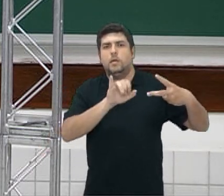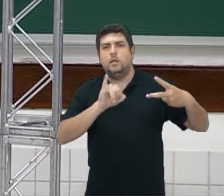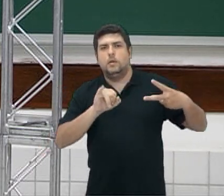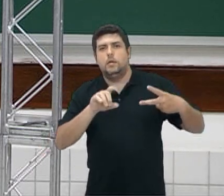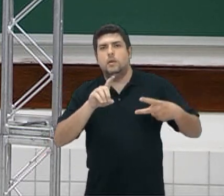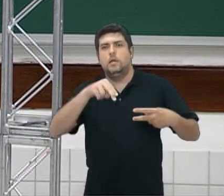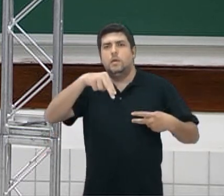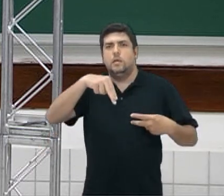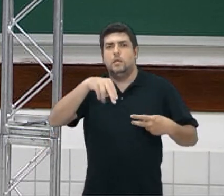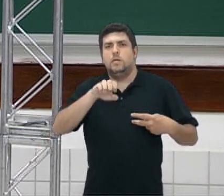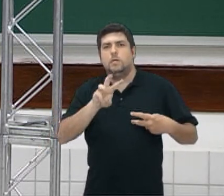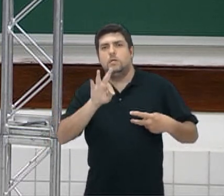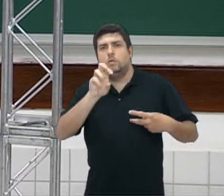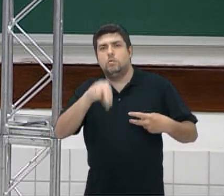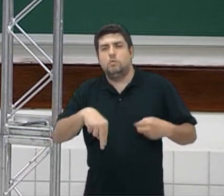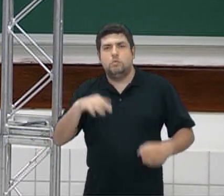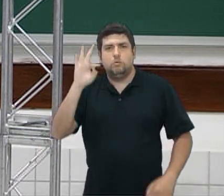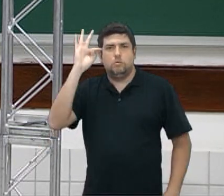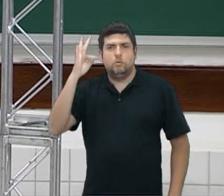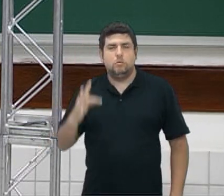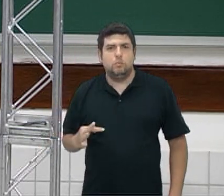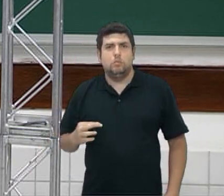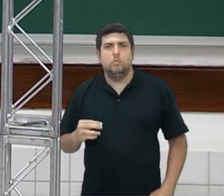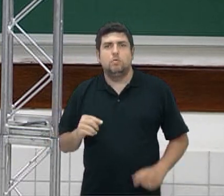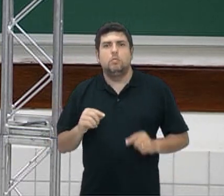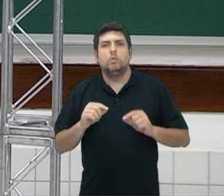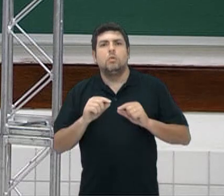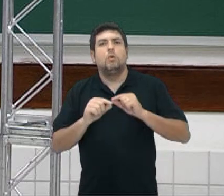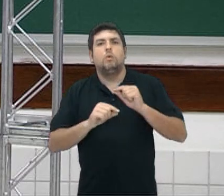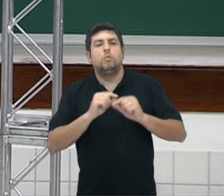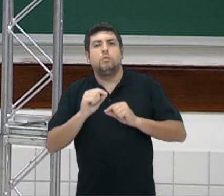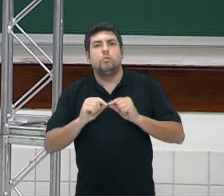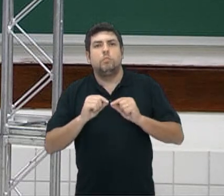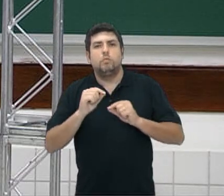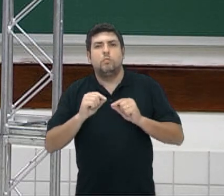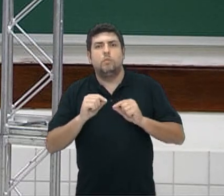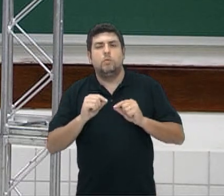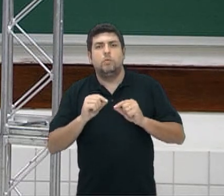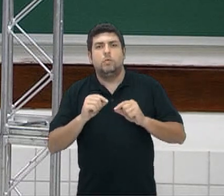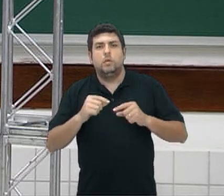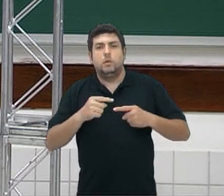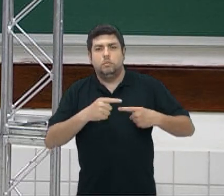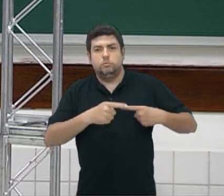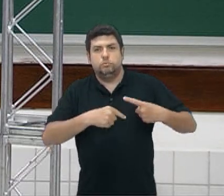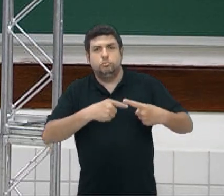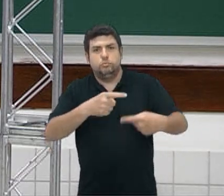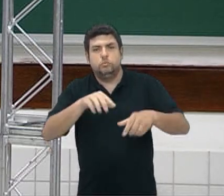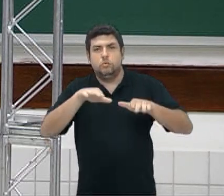dinâmica, que vem a questão da força, a velha força.